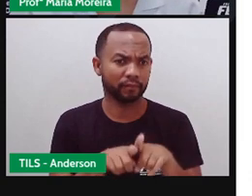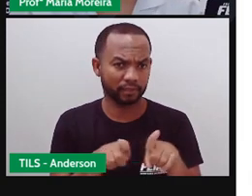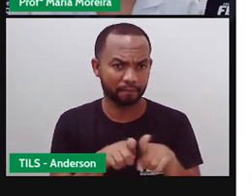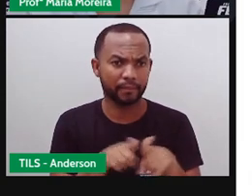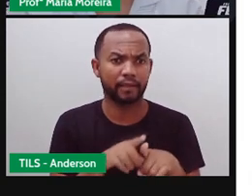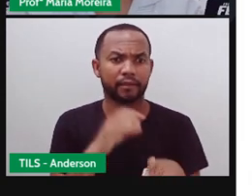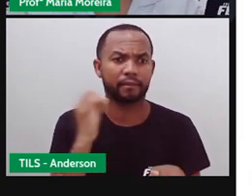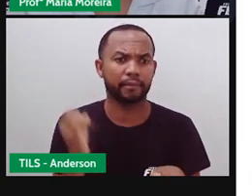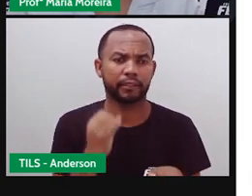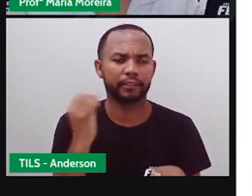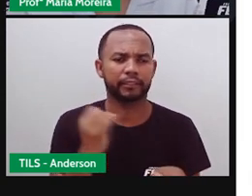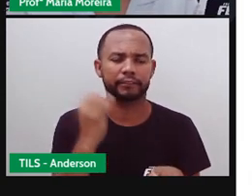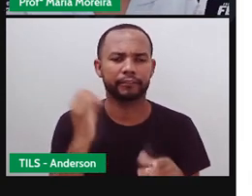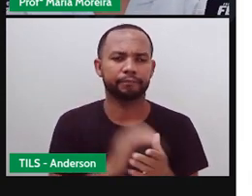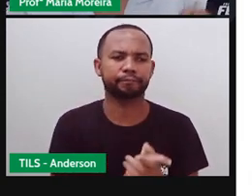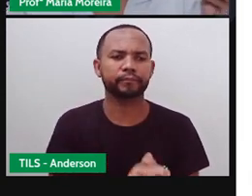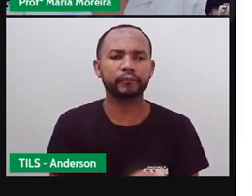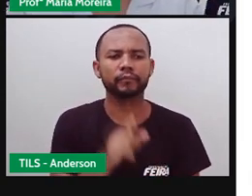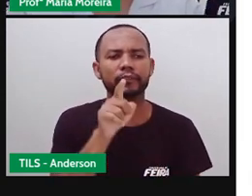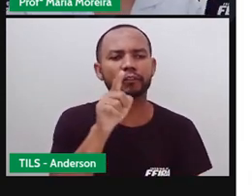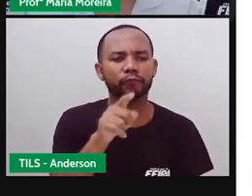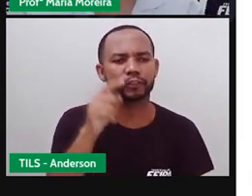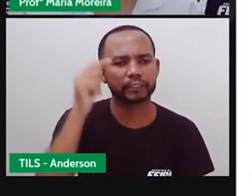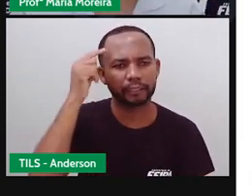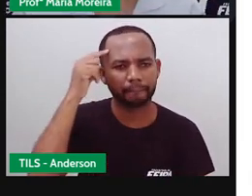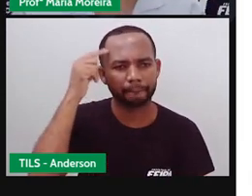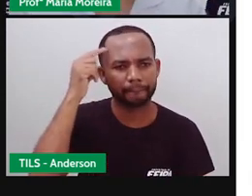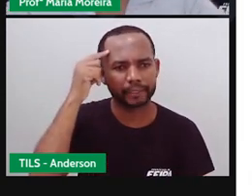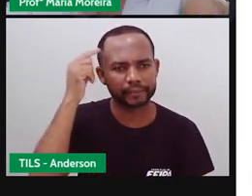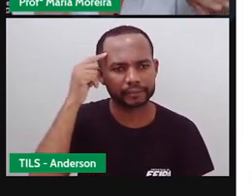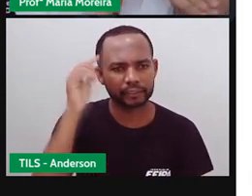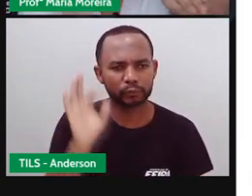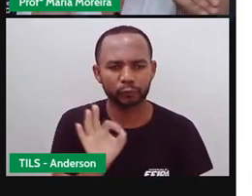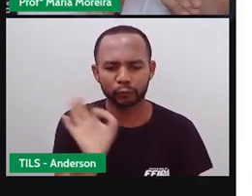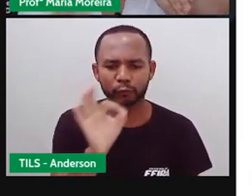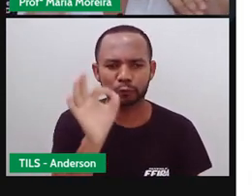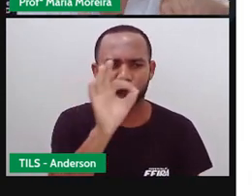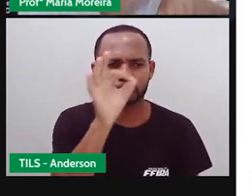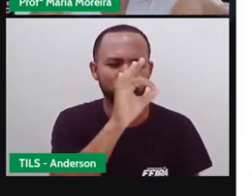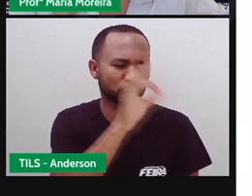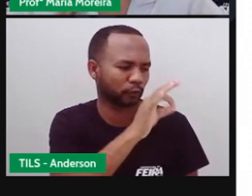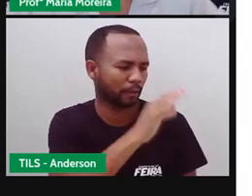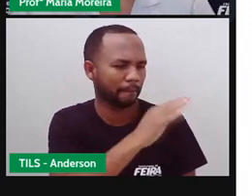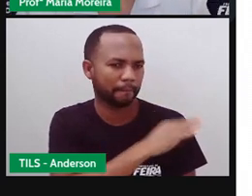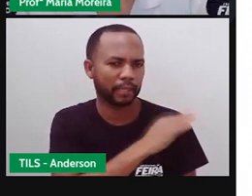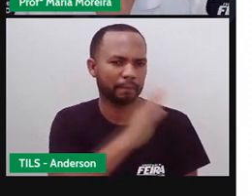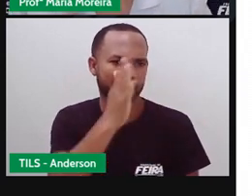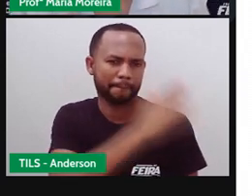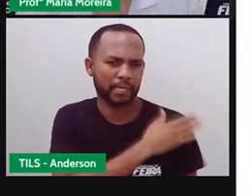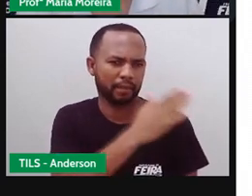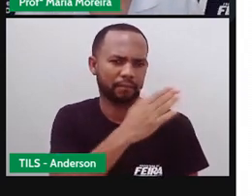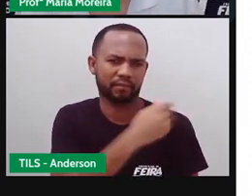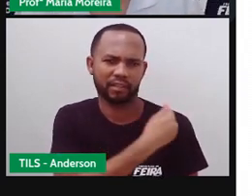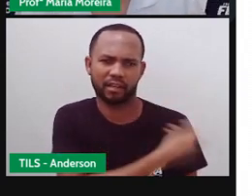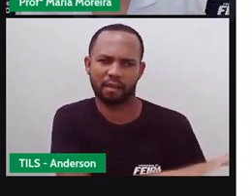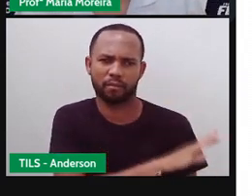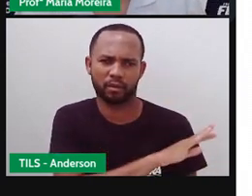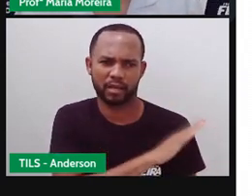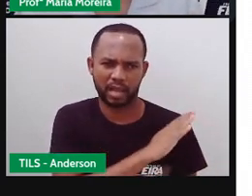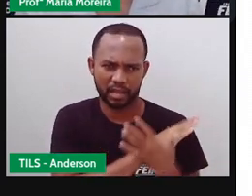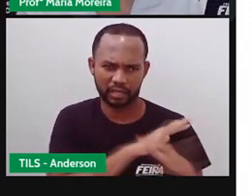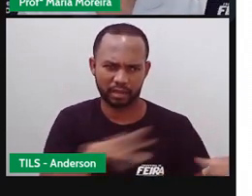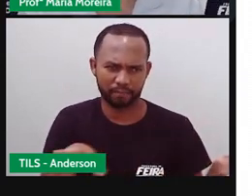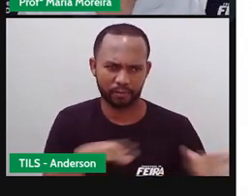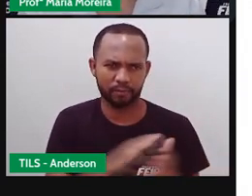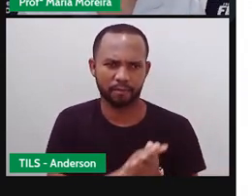malefícios também quando a gente pensa né em um mosquito um arrozinho pode bater pa matei cabou